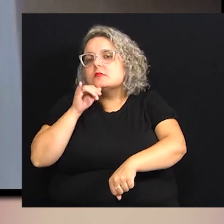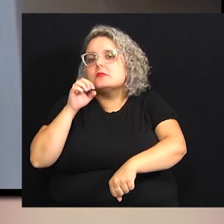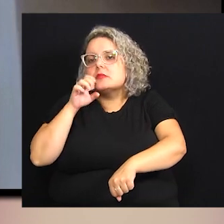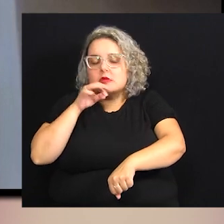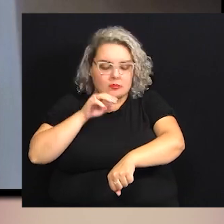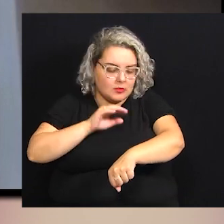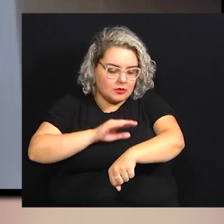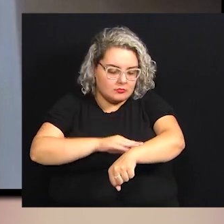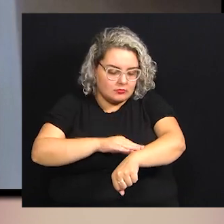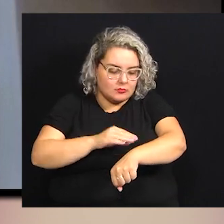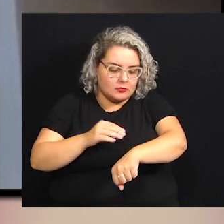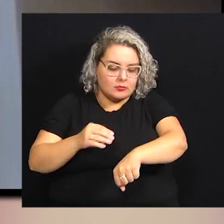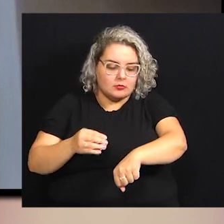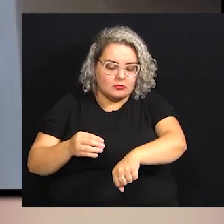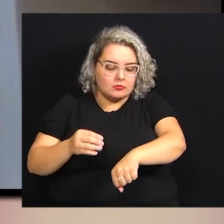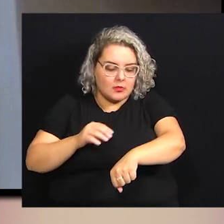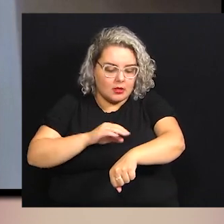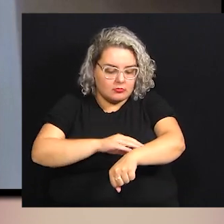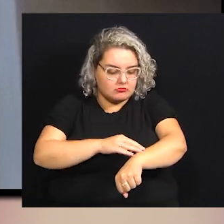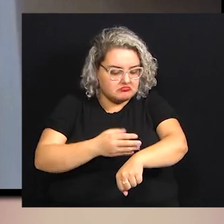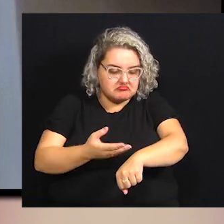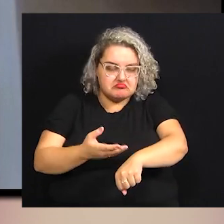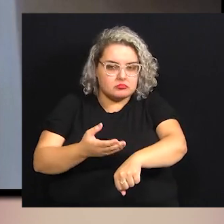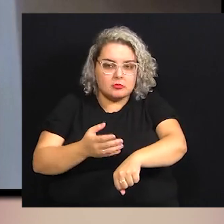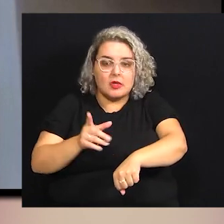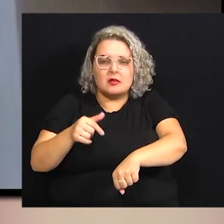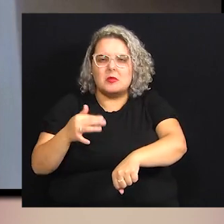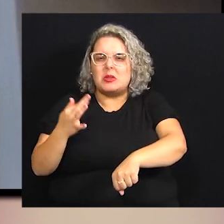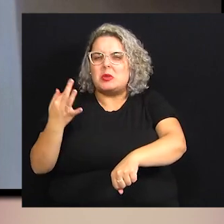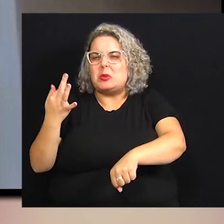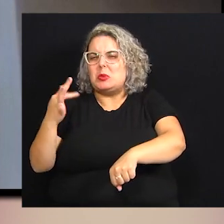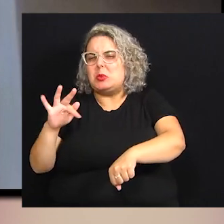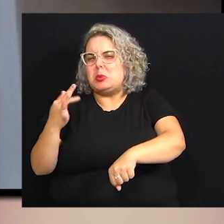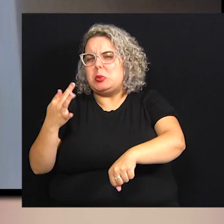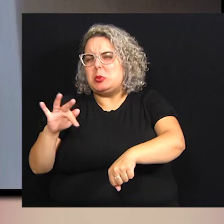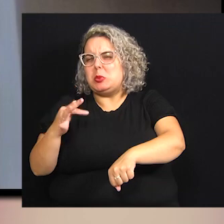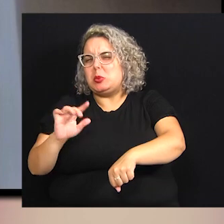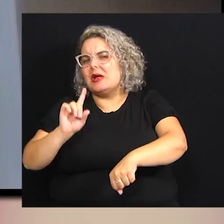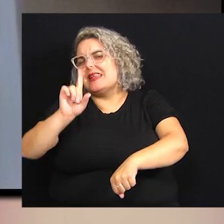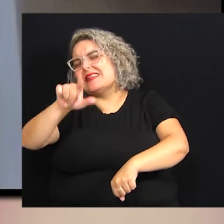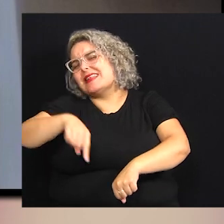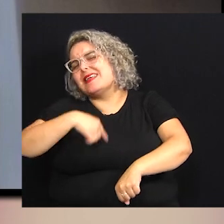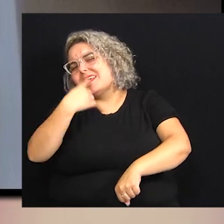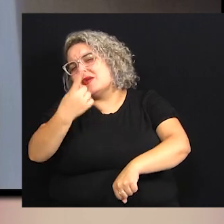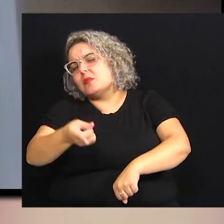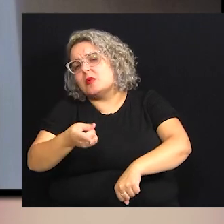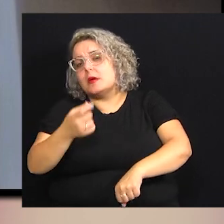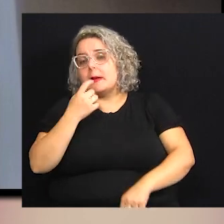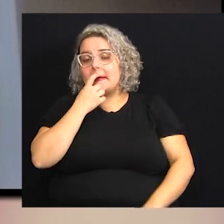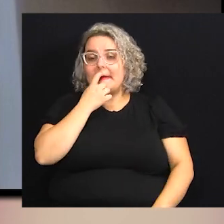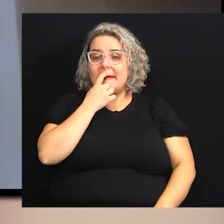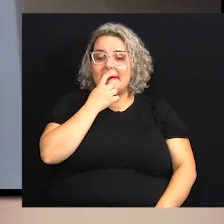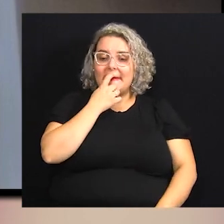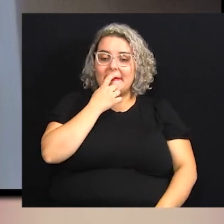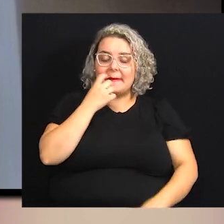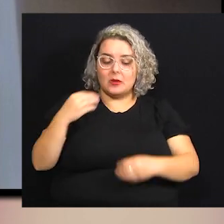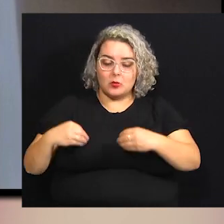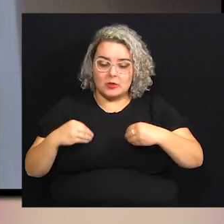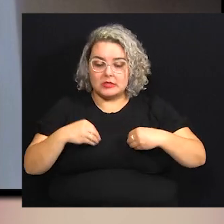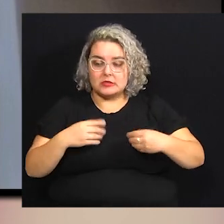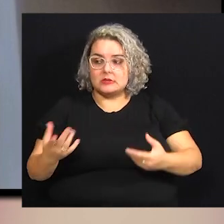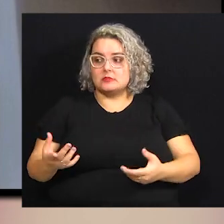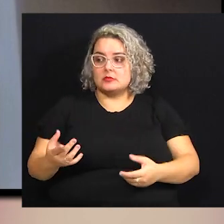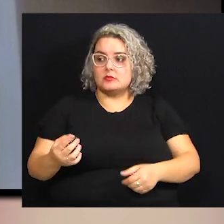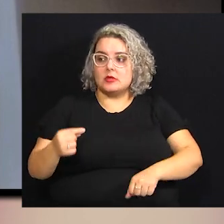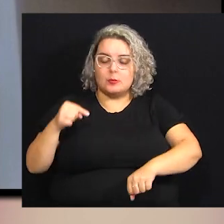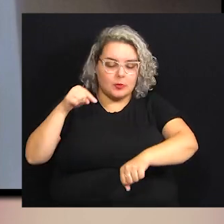coisa quente. Depois, a sensibilidade dolorosa. Tanto que quando a gente vai fazer um exame físico numa pessoa, a gente